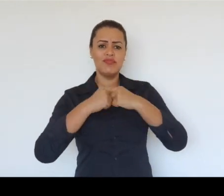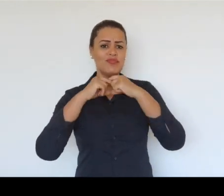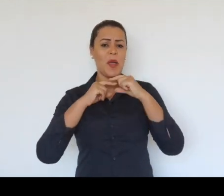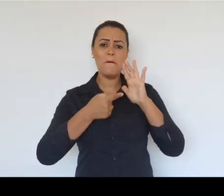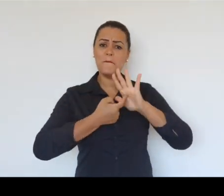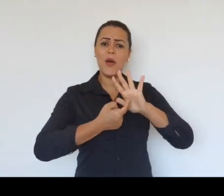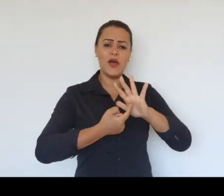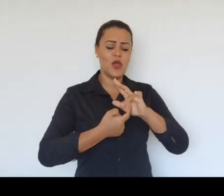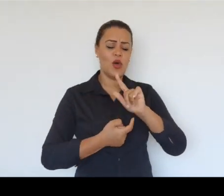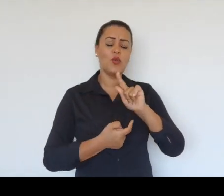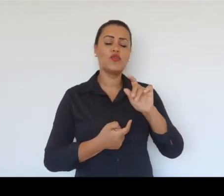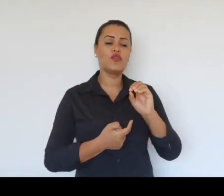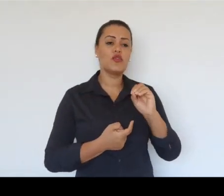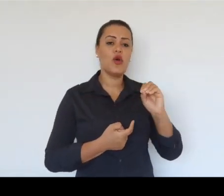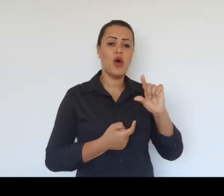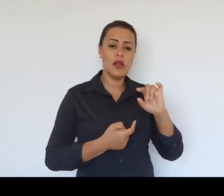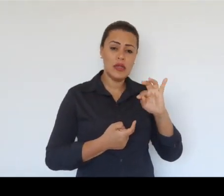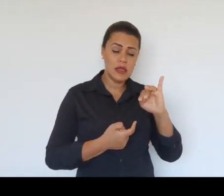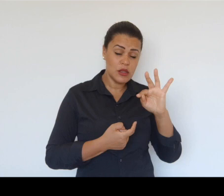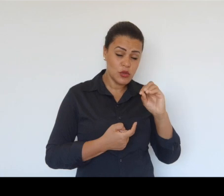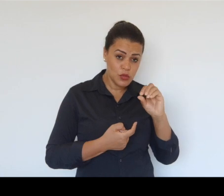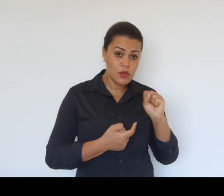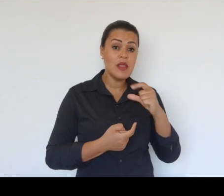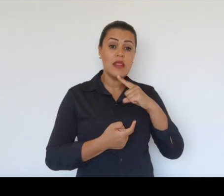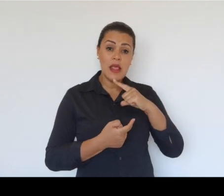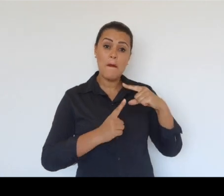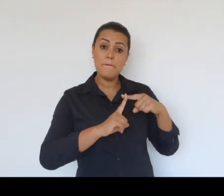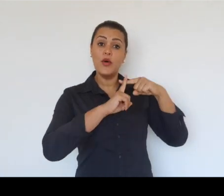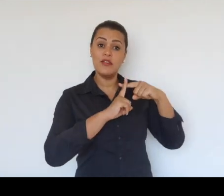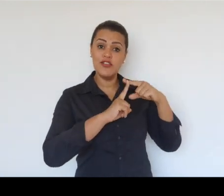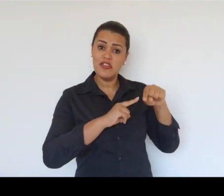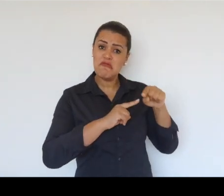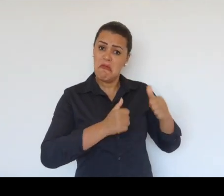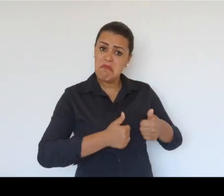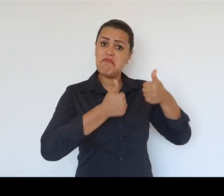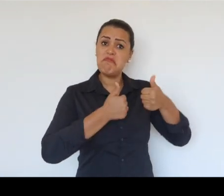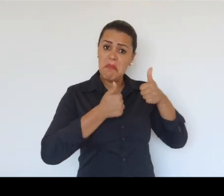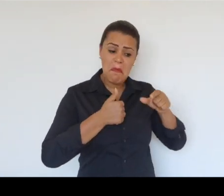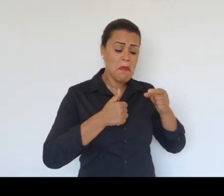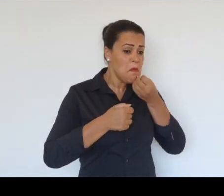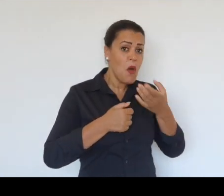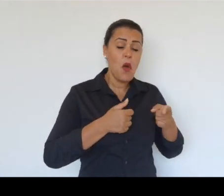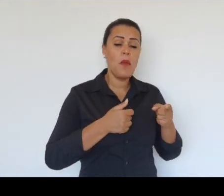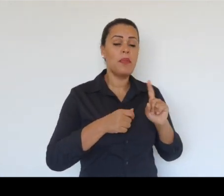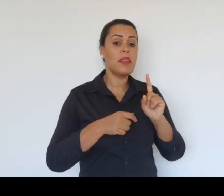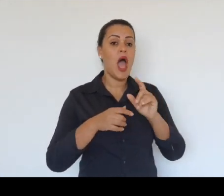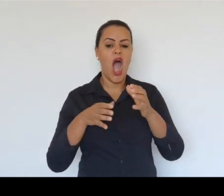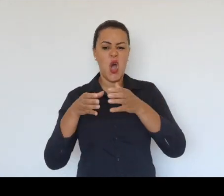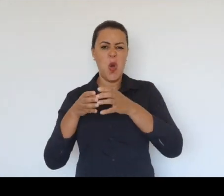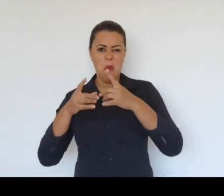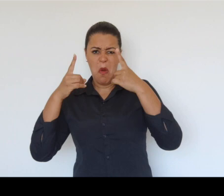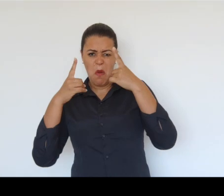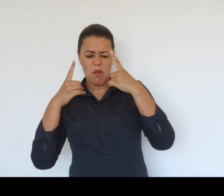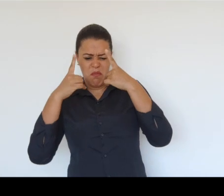demonstra um grupo que teria uma atitude positiva, não um grupo com espírito